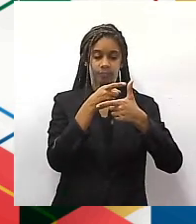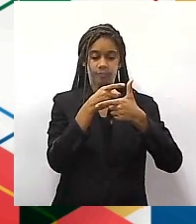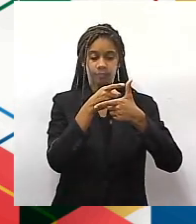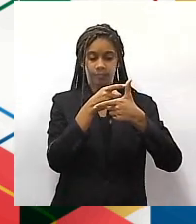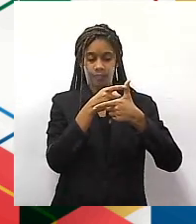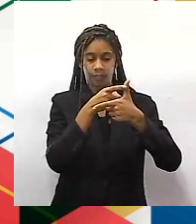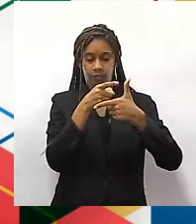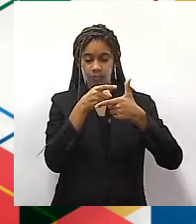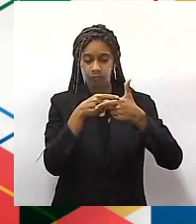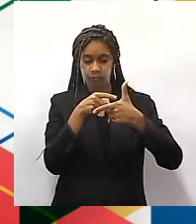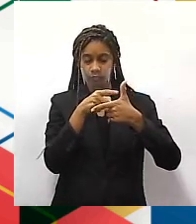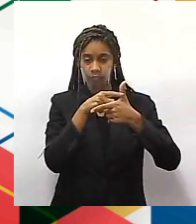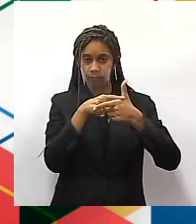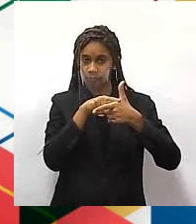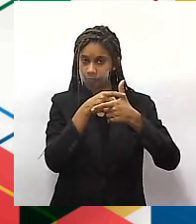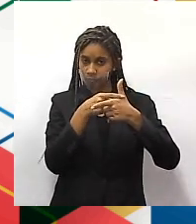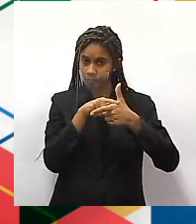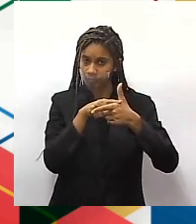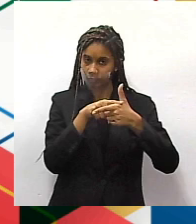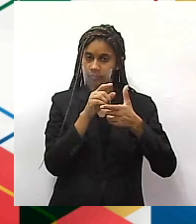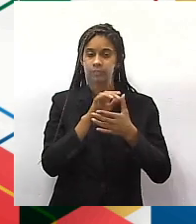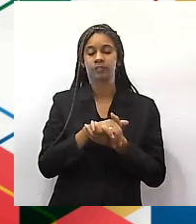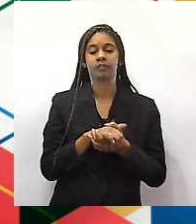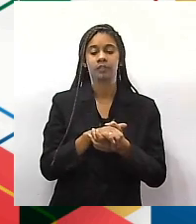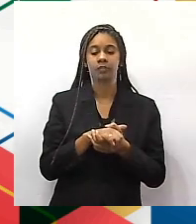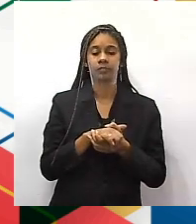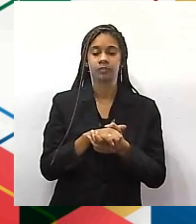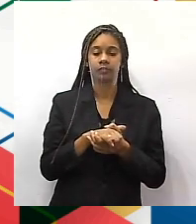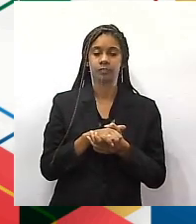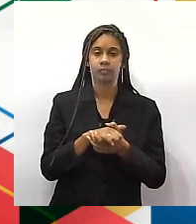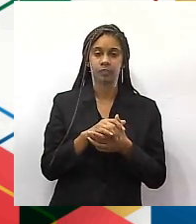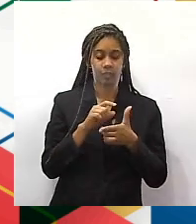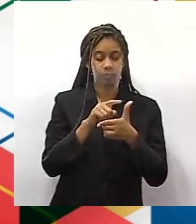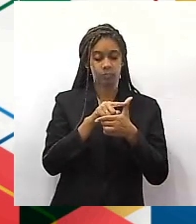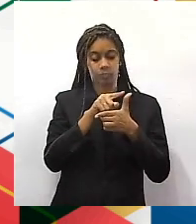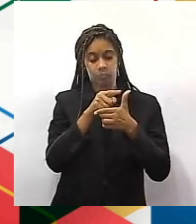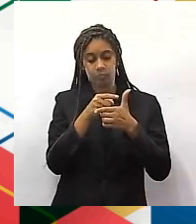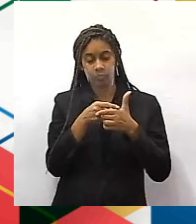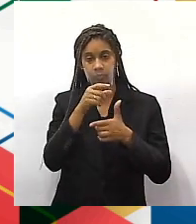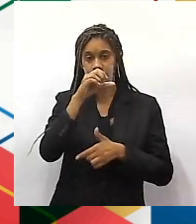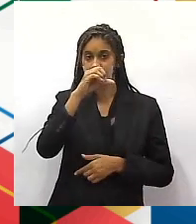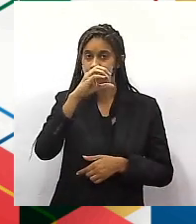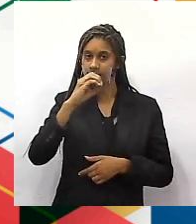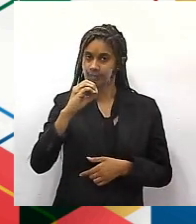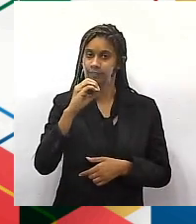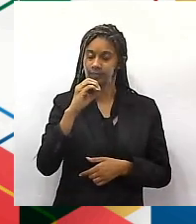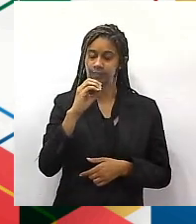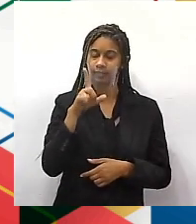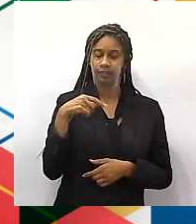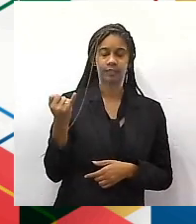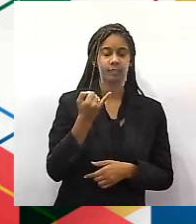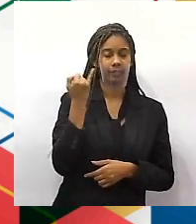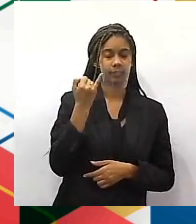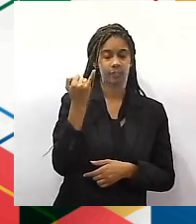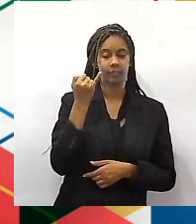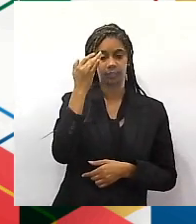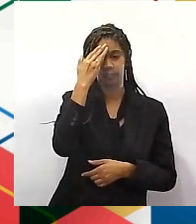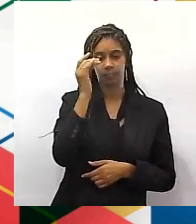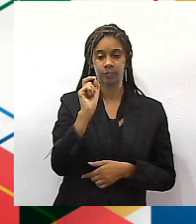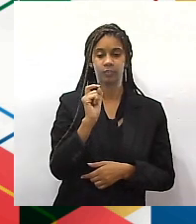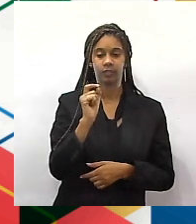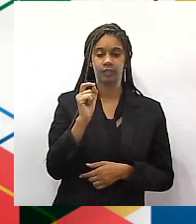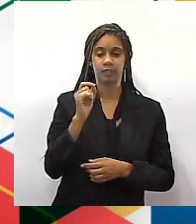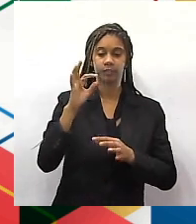os postes aqui ó, estão formando 90 graus com o solo. Informação importante. Então eu já sei que eles